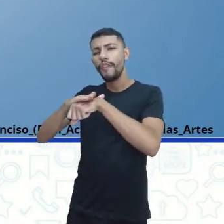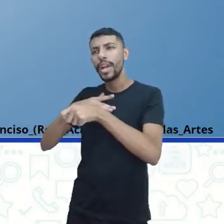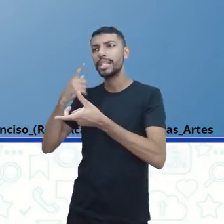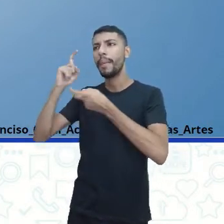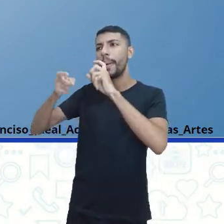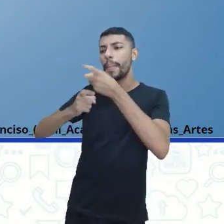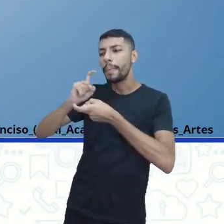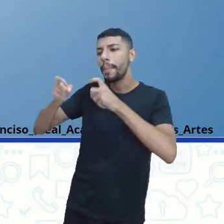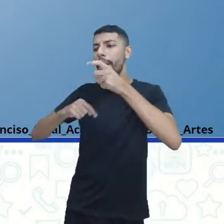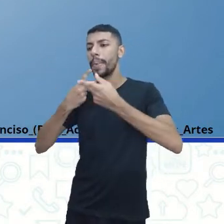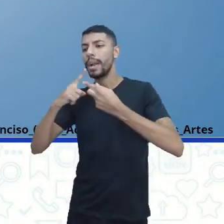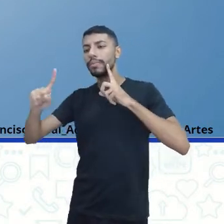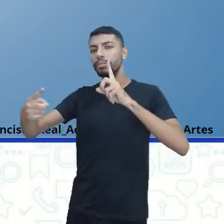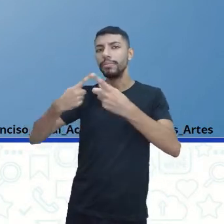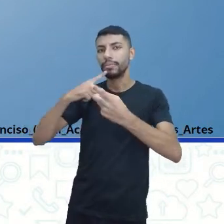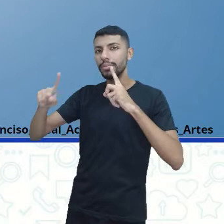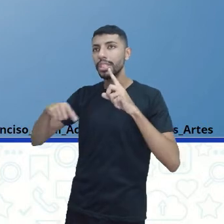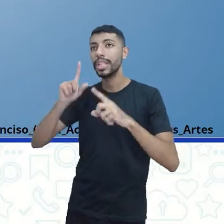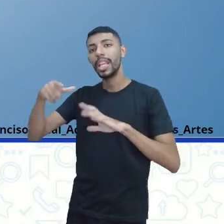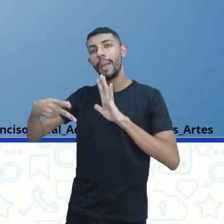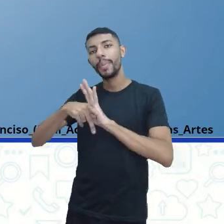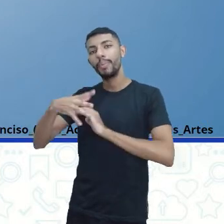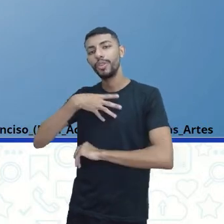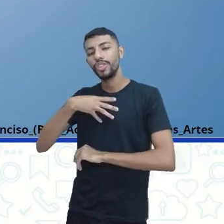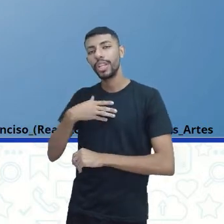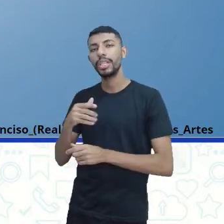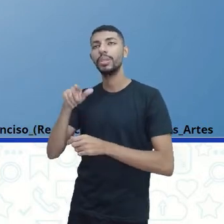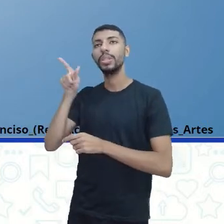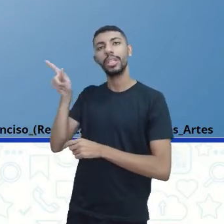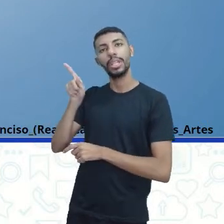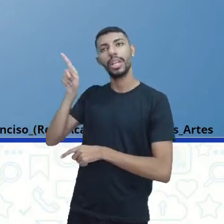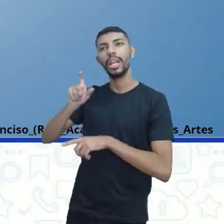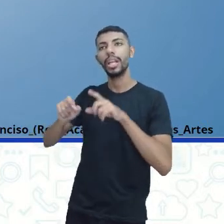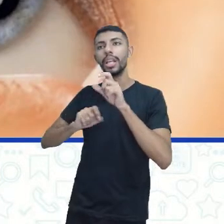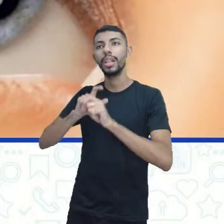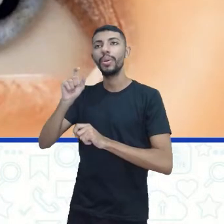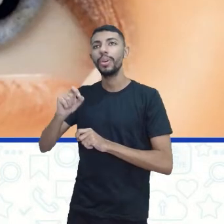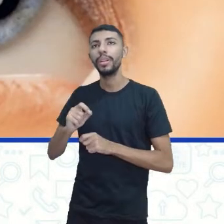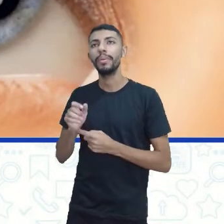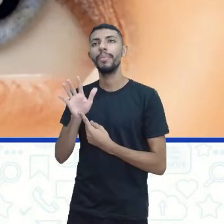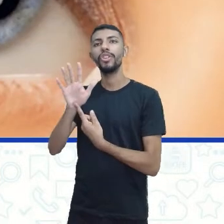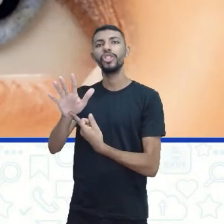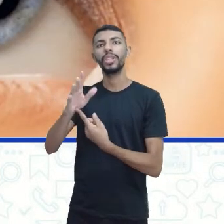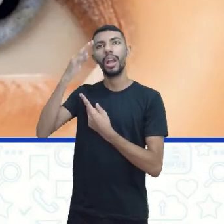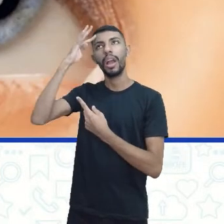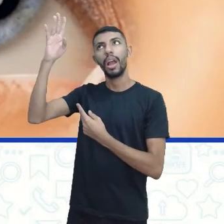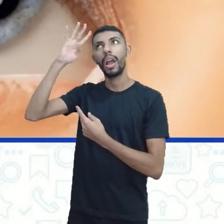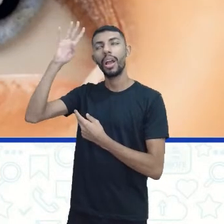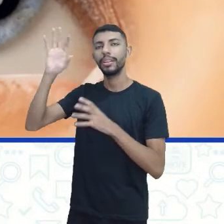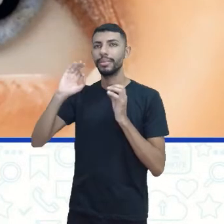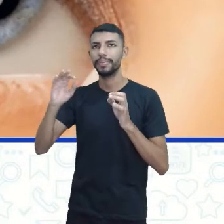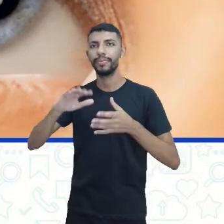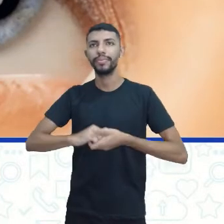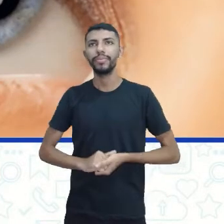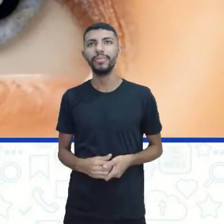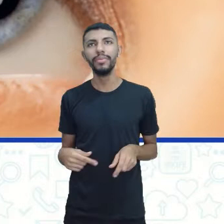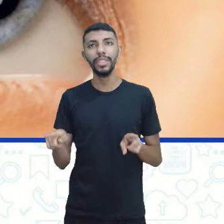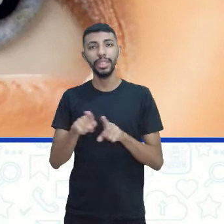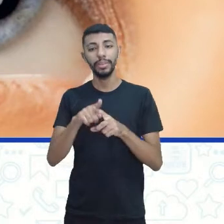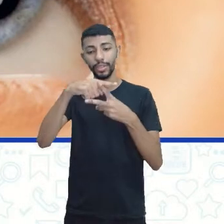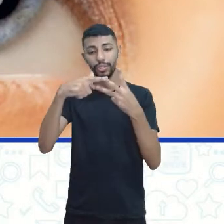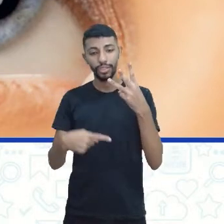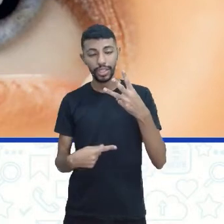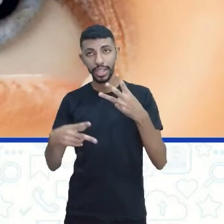do diálogo, que era como ele passava as suas reflexões. E aí, além da tríade do